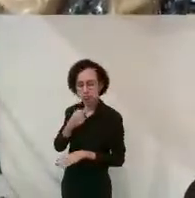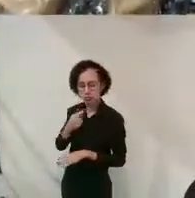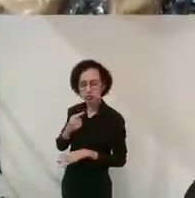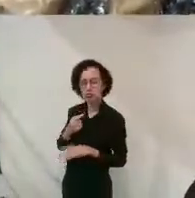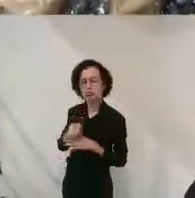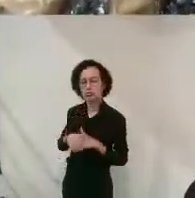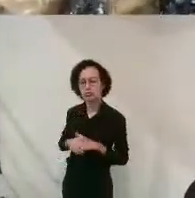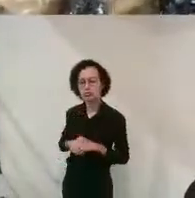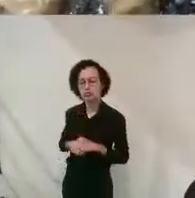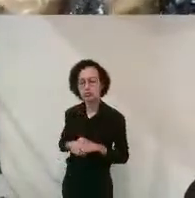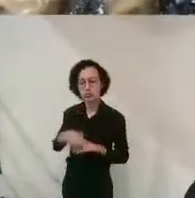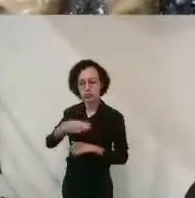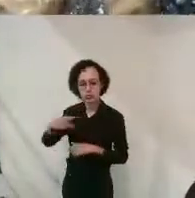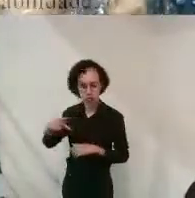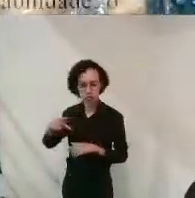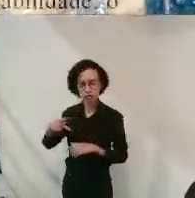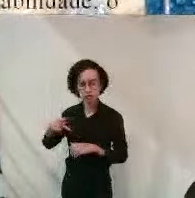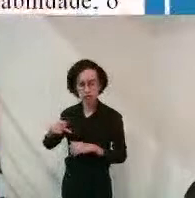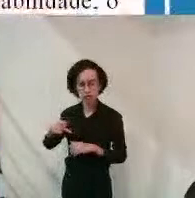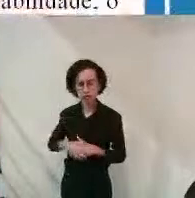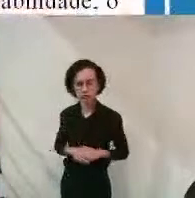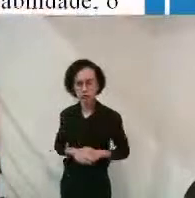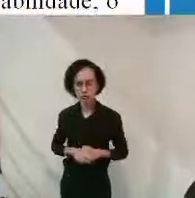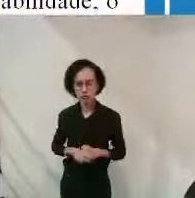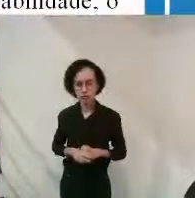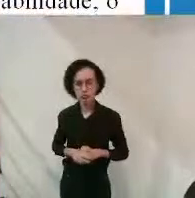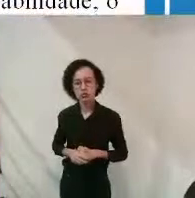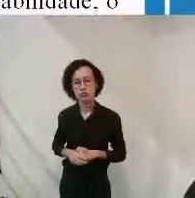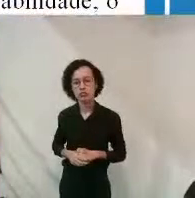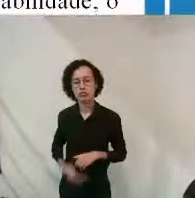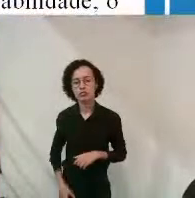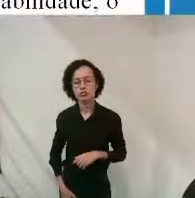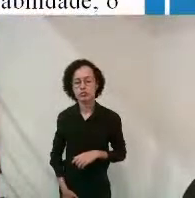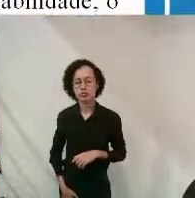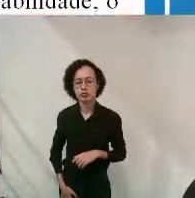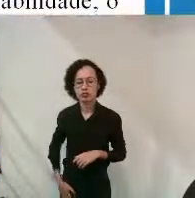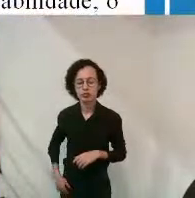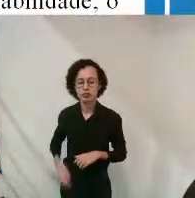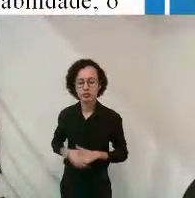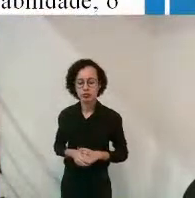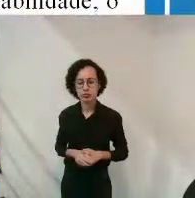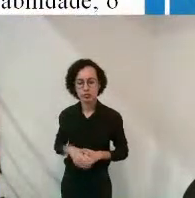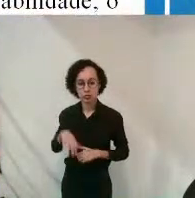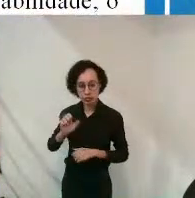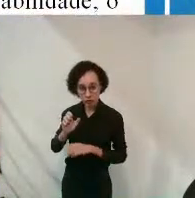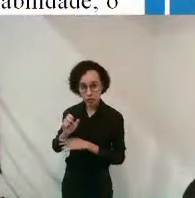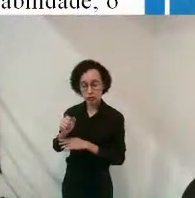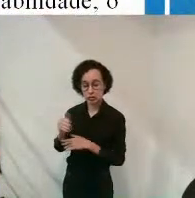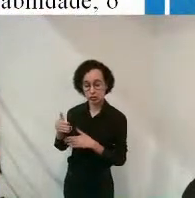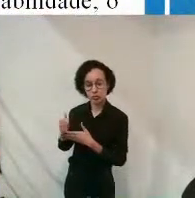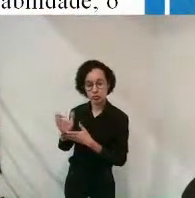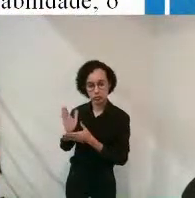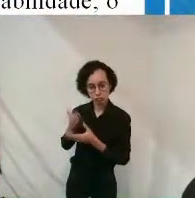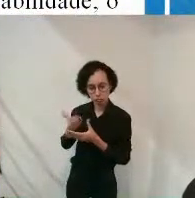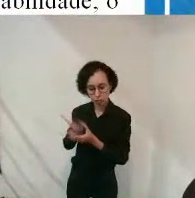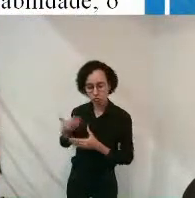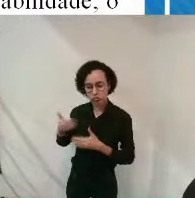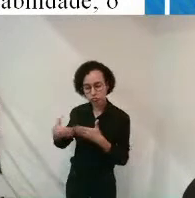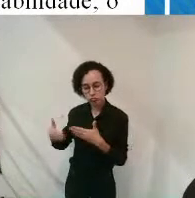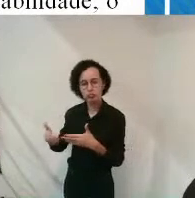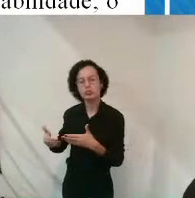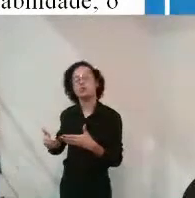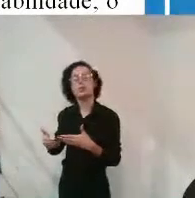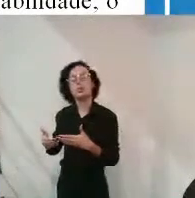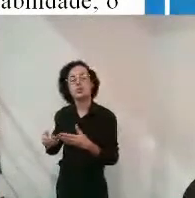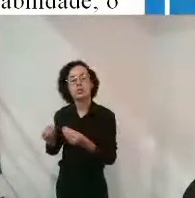caminho resta ao Ministério Público, senão ajuizar a ação civil pública. Se esse procedimento, ao contrário, concluir que o município ou